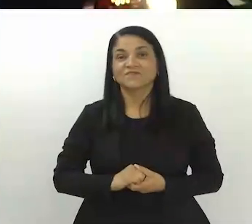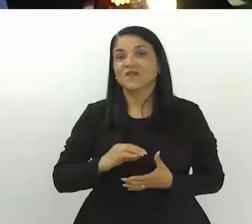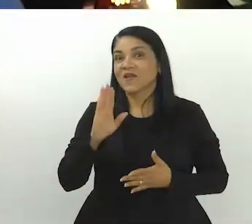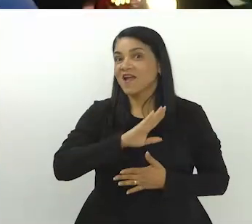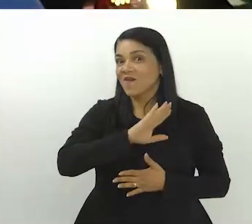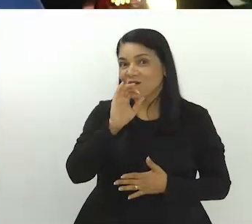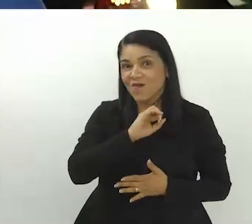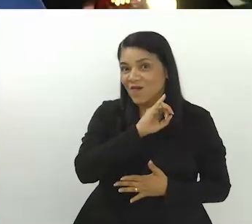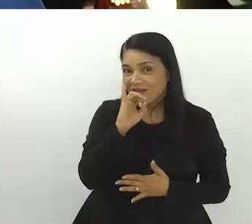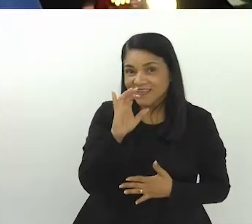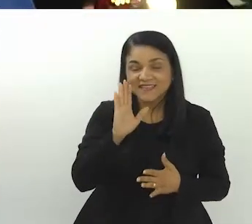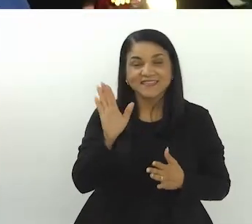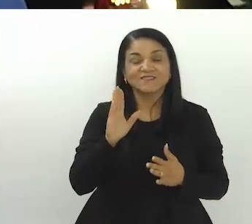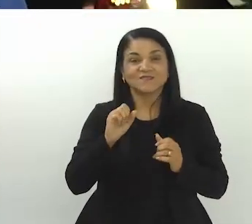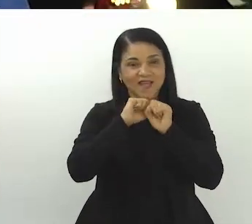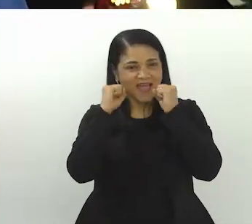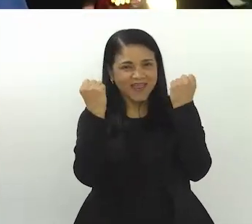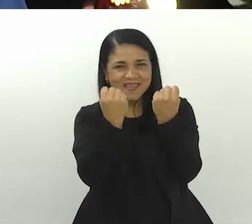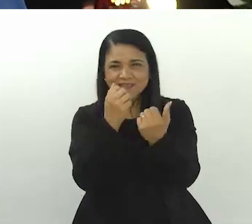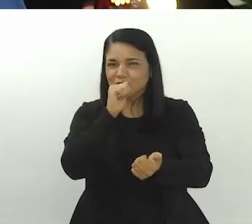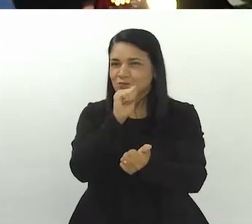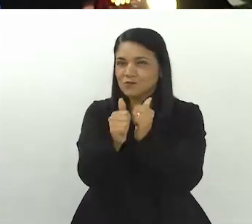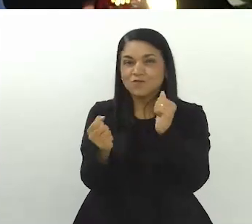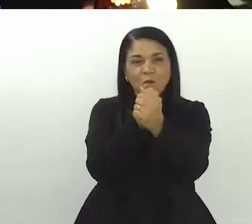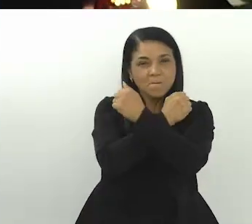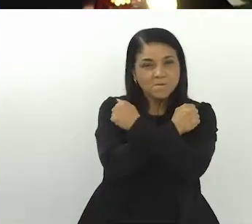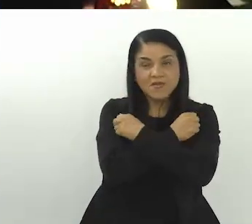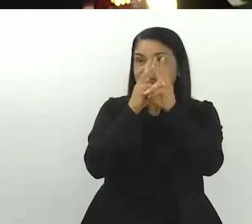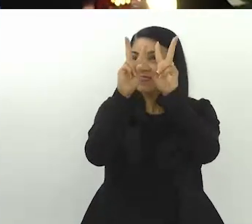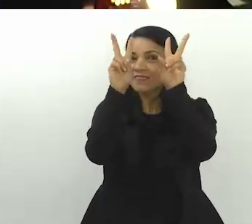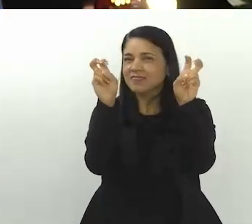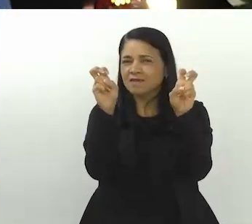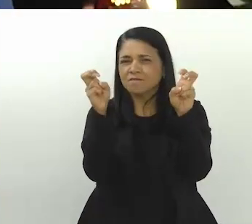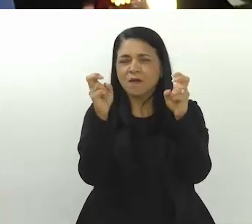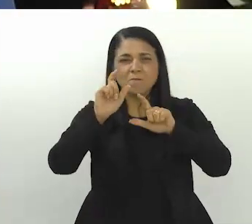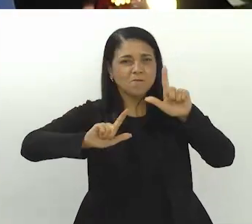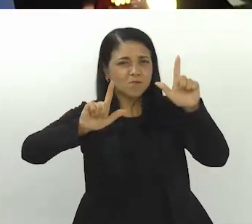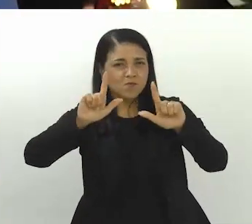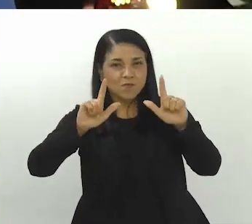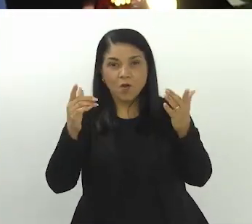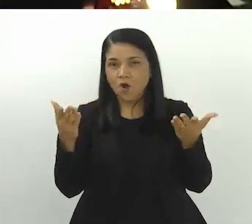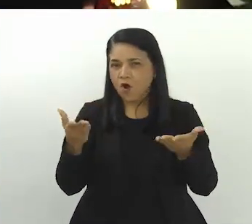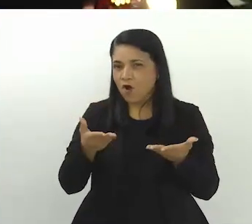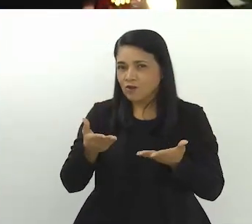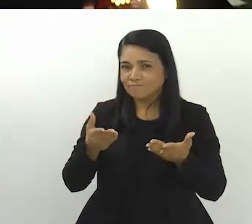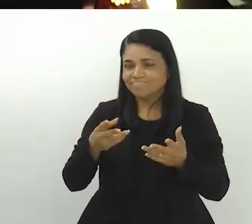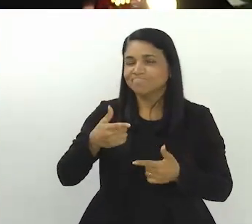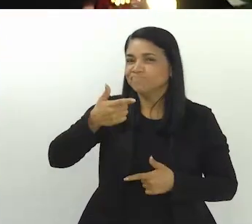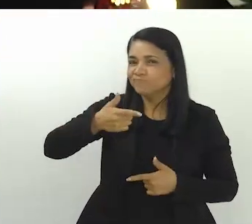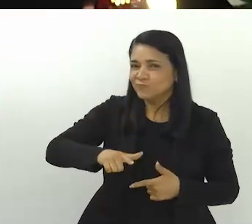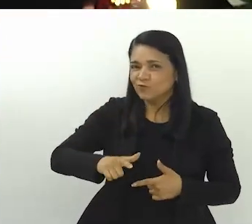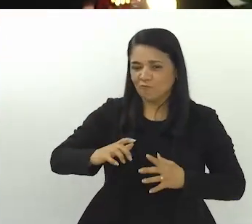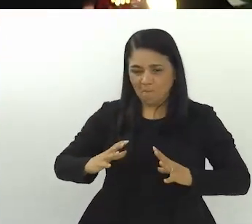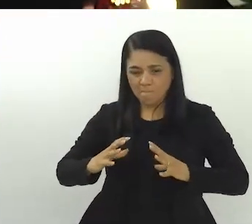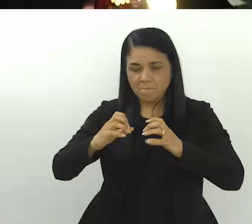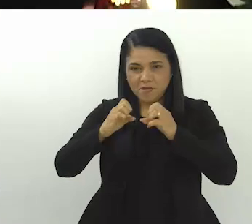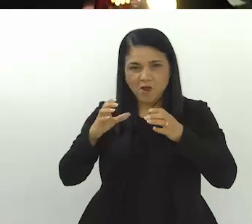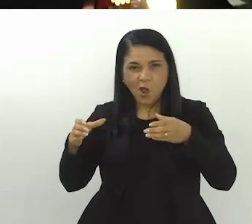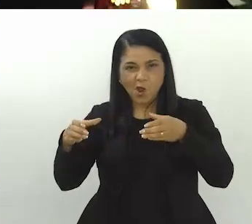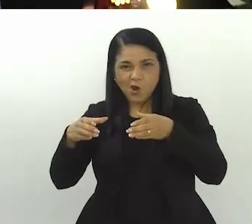Alô, amigos do Arena Esportiva, aquele abraço. O tema do programa, mais uma vez, são as brigas das